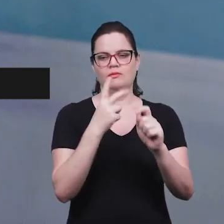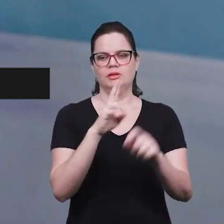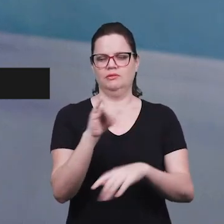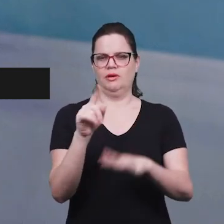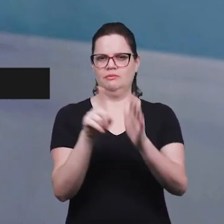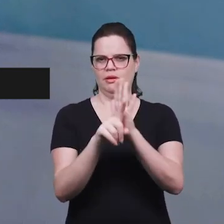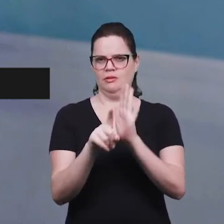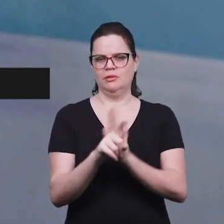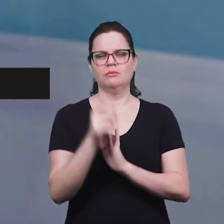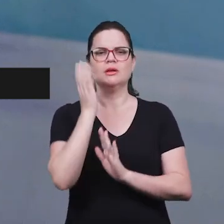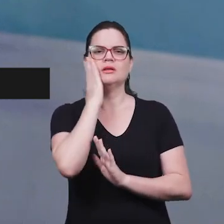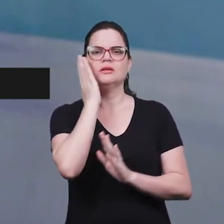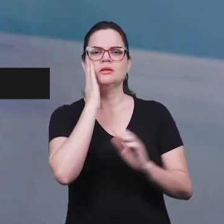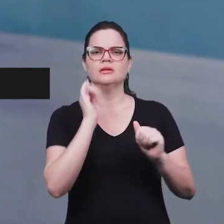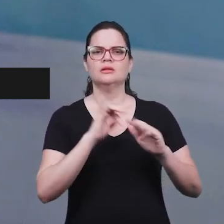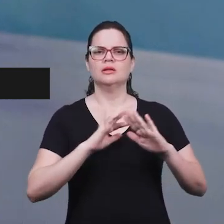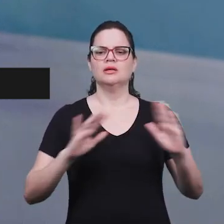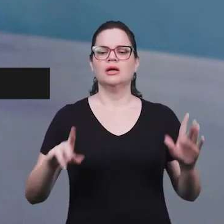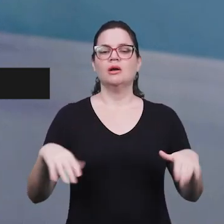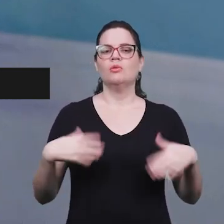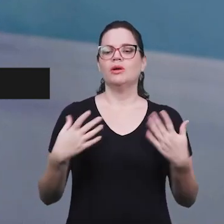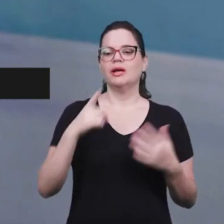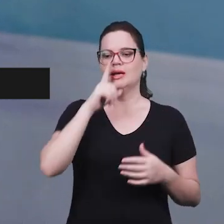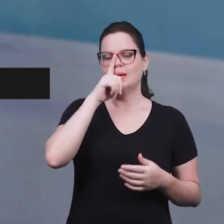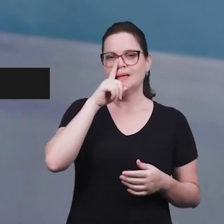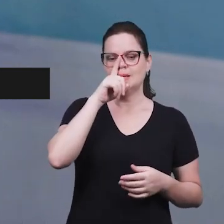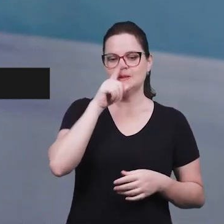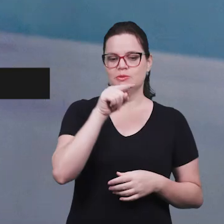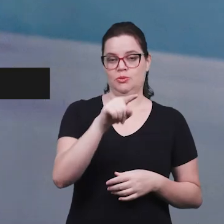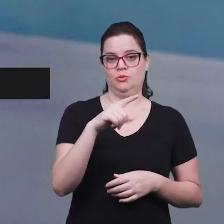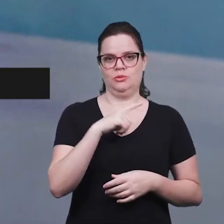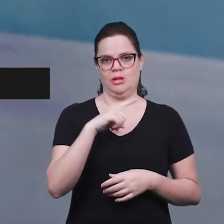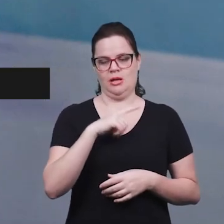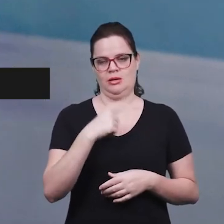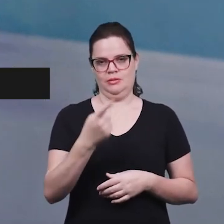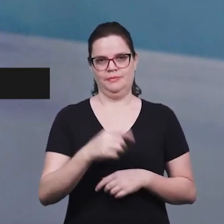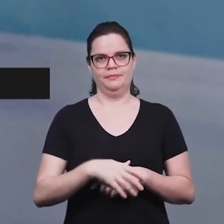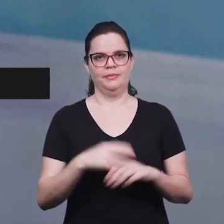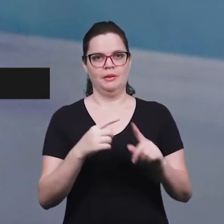para entender qual é o apetite de risco desse cliente. Mas aqui nós estamos